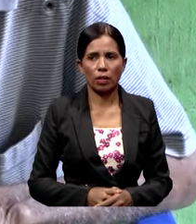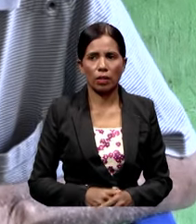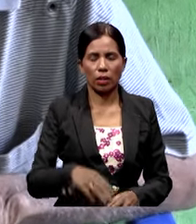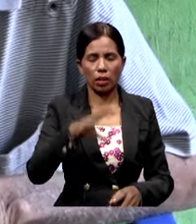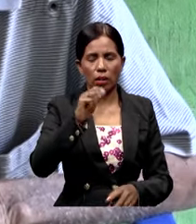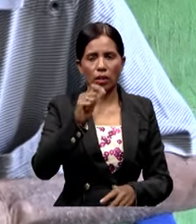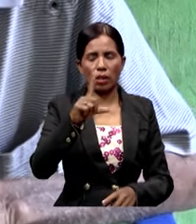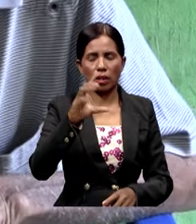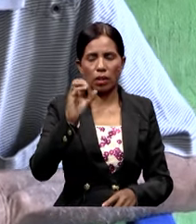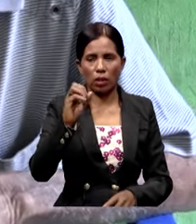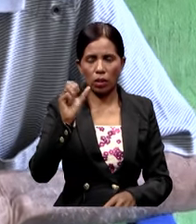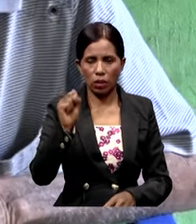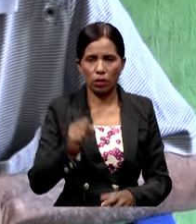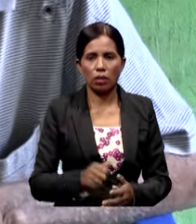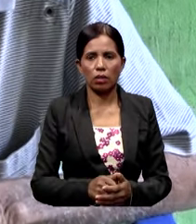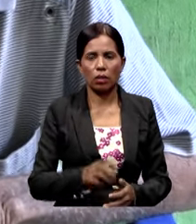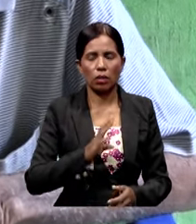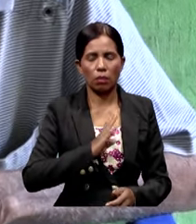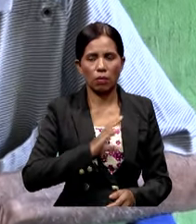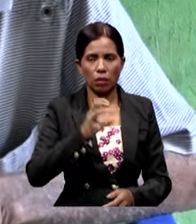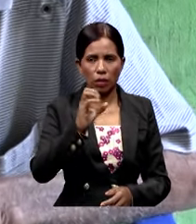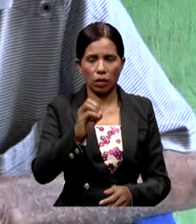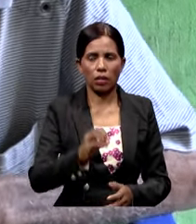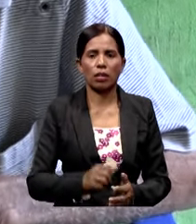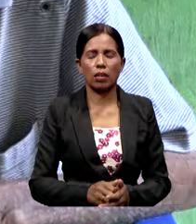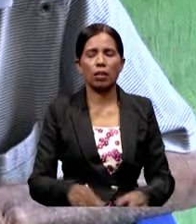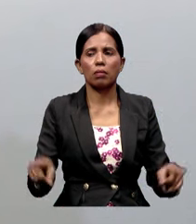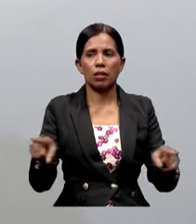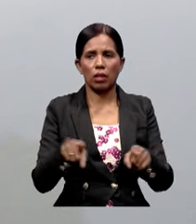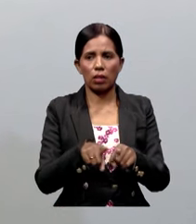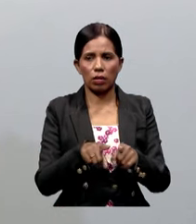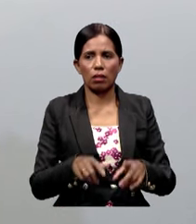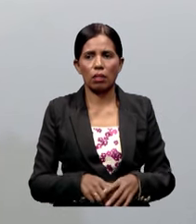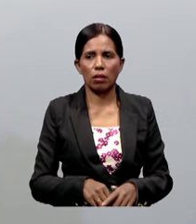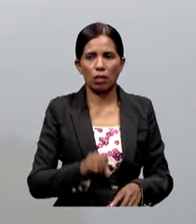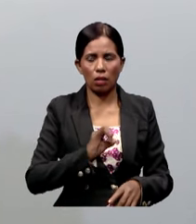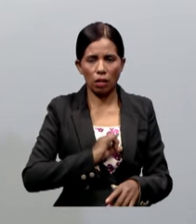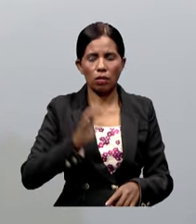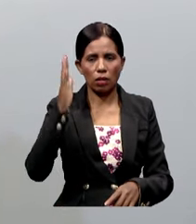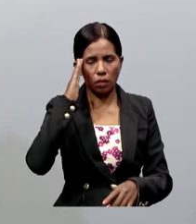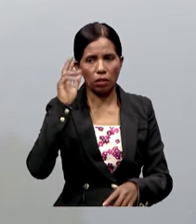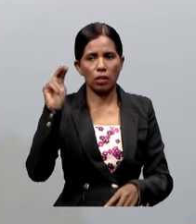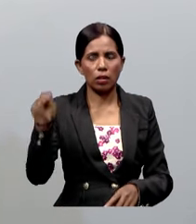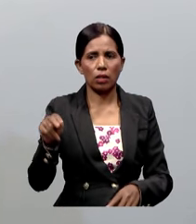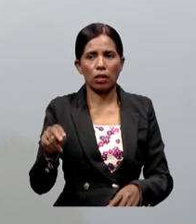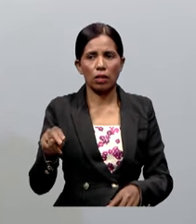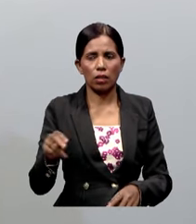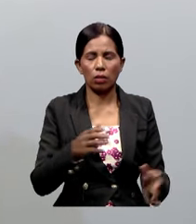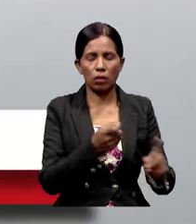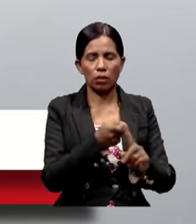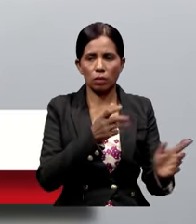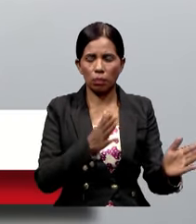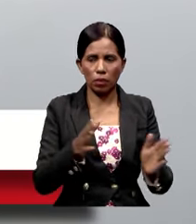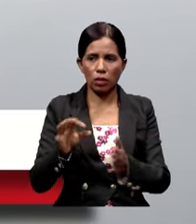Carlos. Boa noite, nemo sanisan. Ahone nia liutiona ho se processo